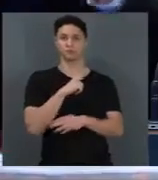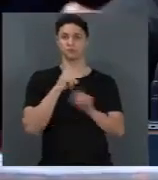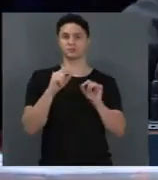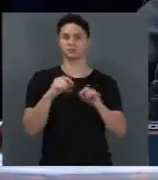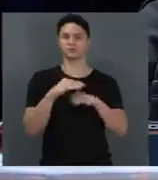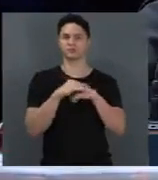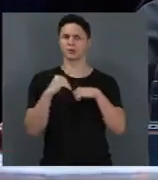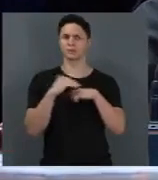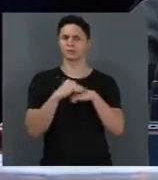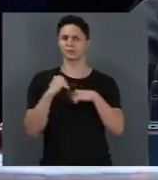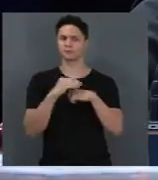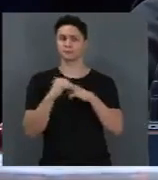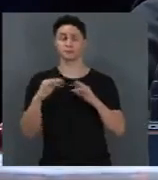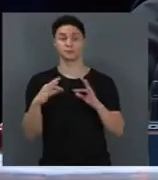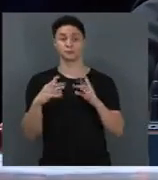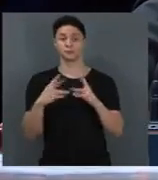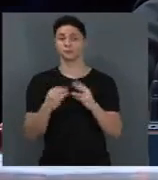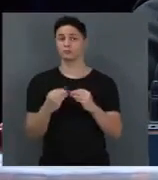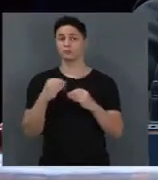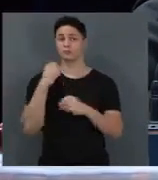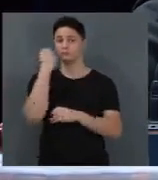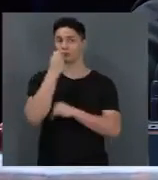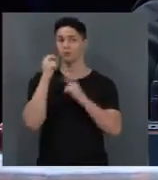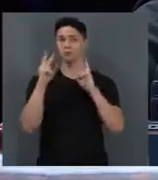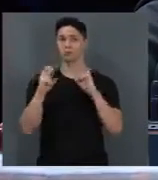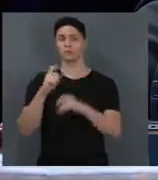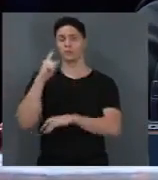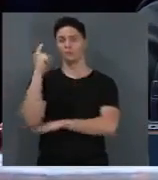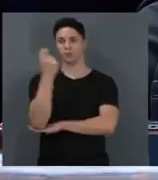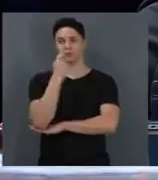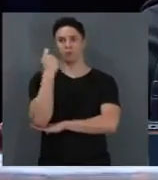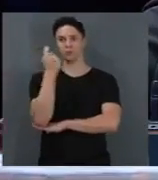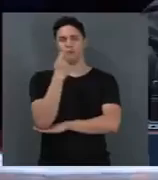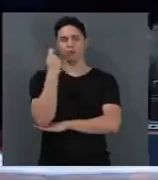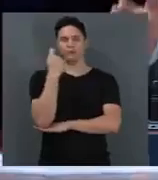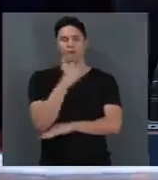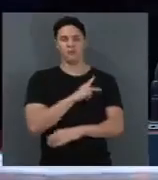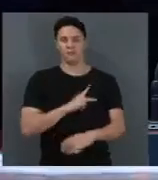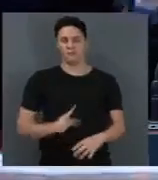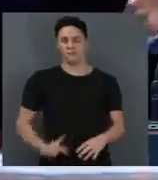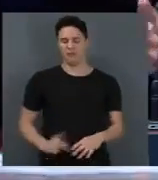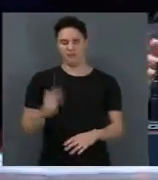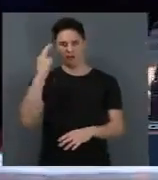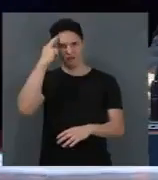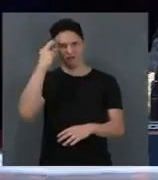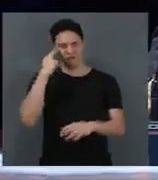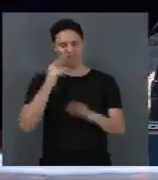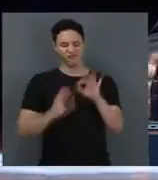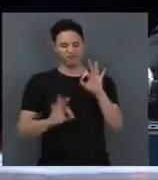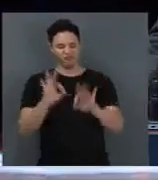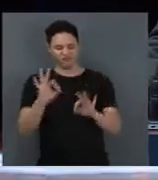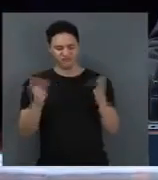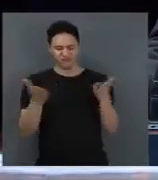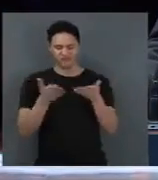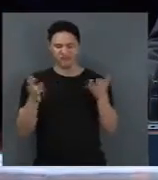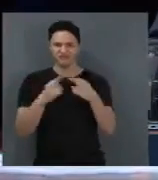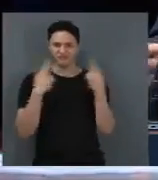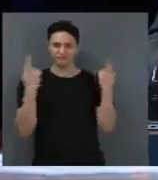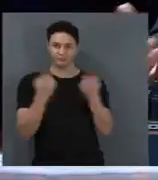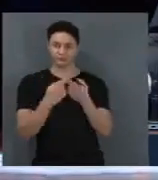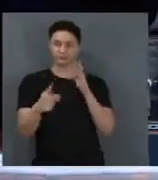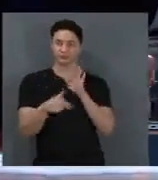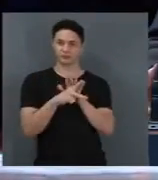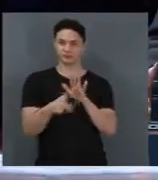todos os senadores com a causa do Rio Grande do Sul. O presidente Pacheco montou essa reunião de